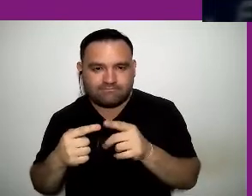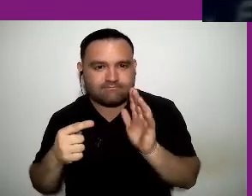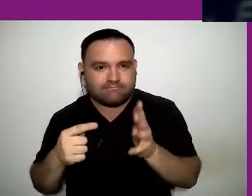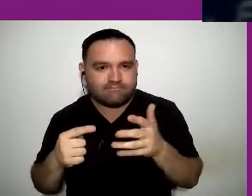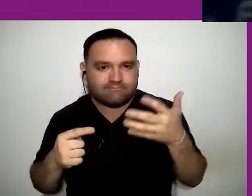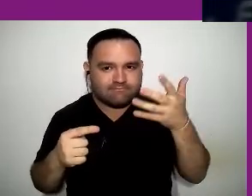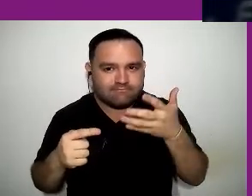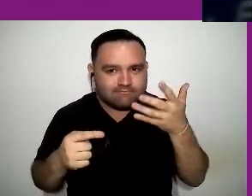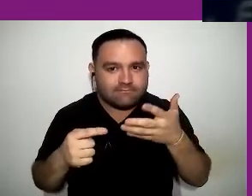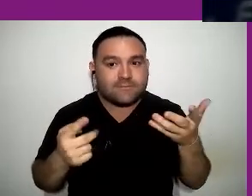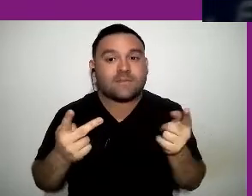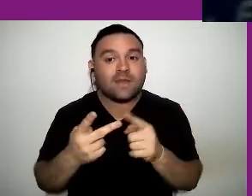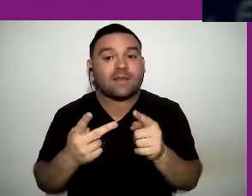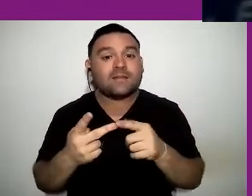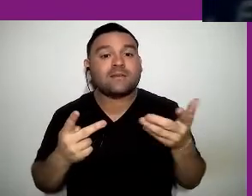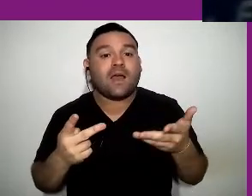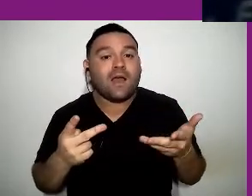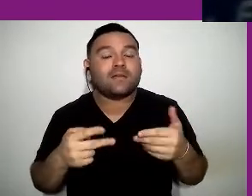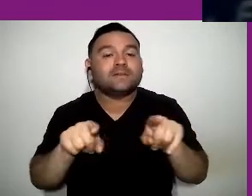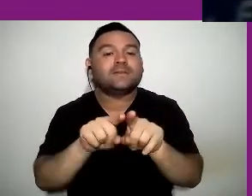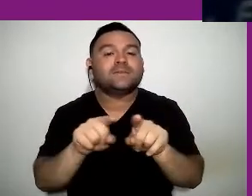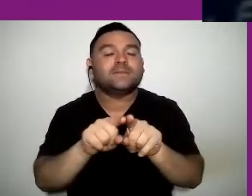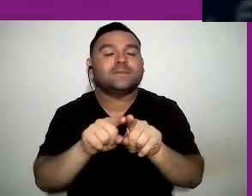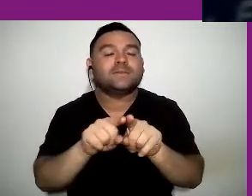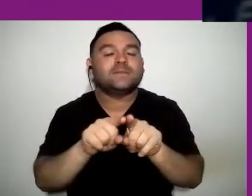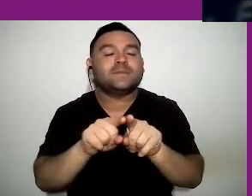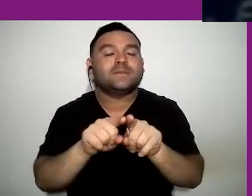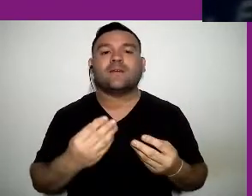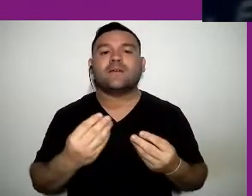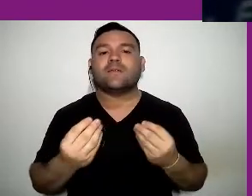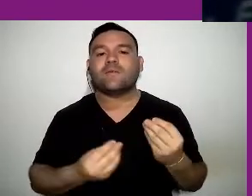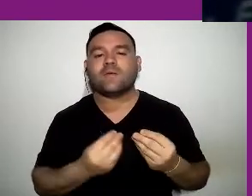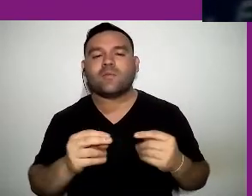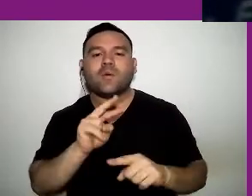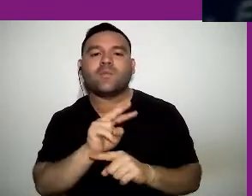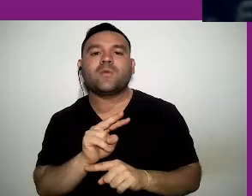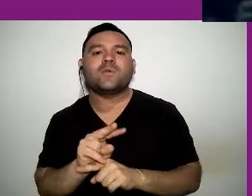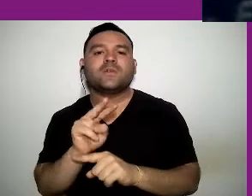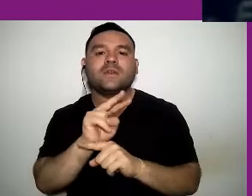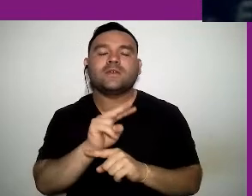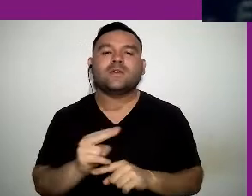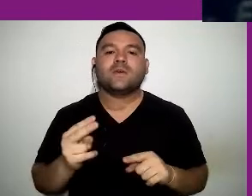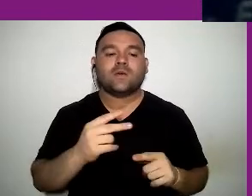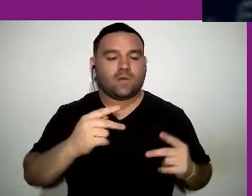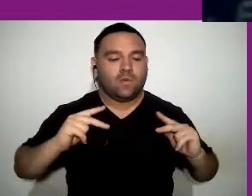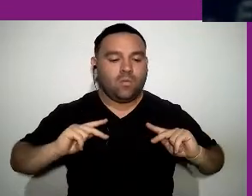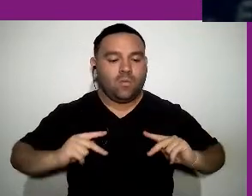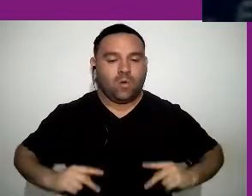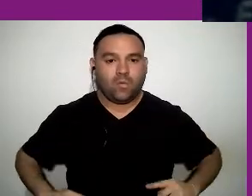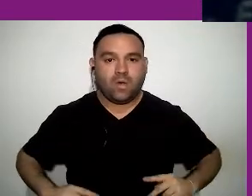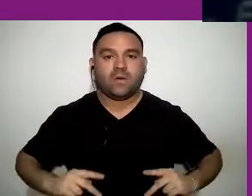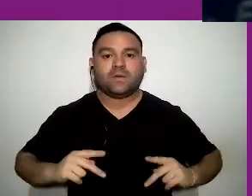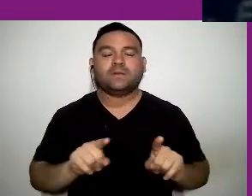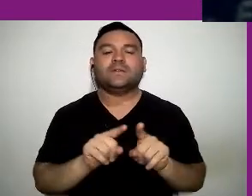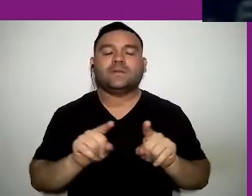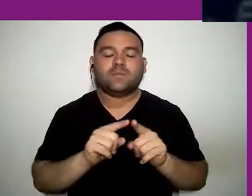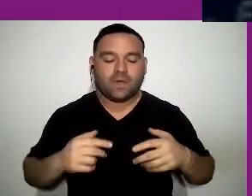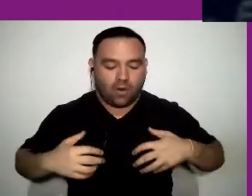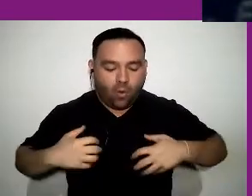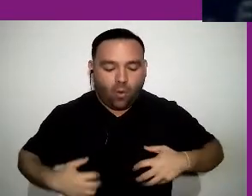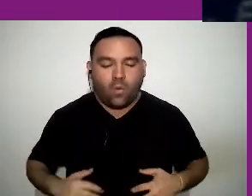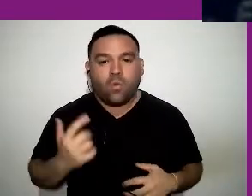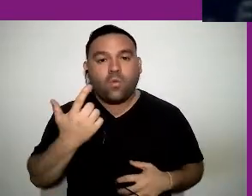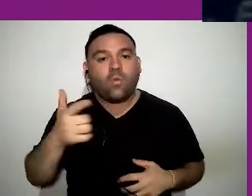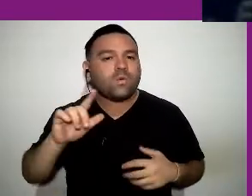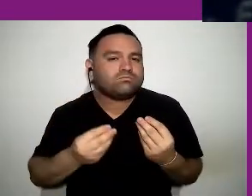do simpósio, e agora a gente vai falar também como a gente pode proteger o pulmão e os outros